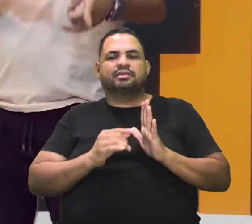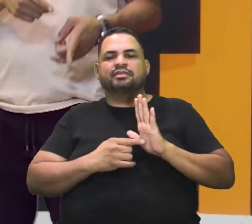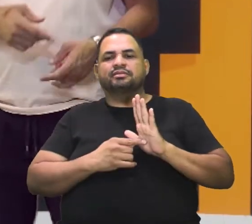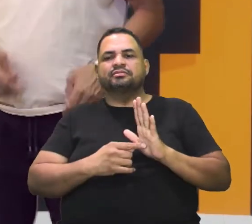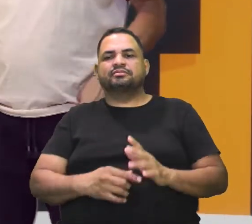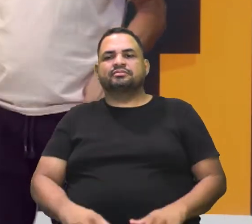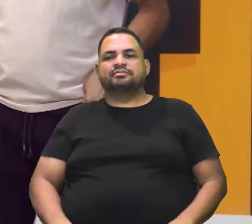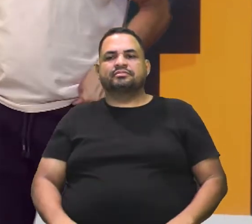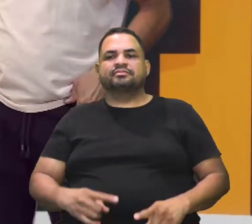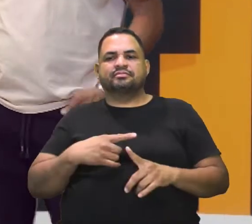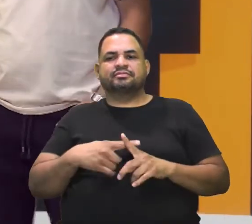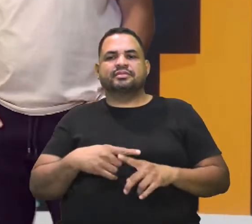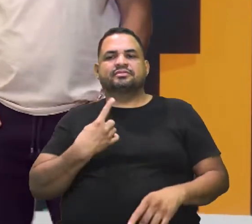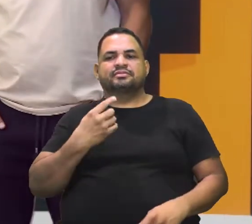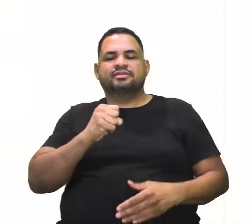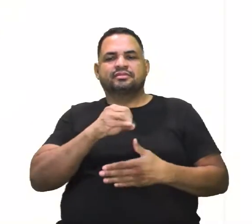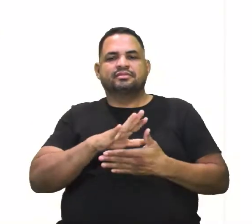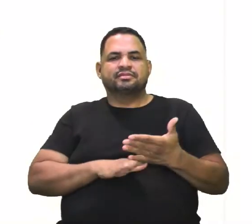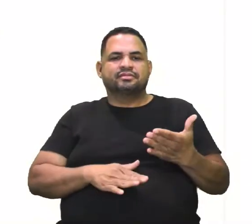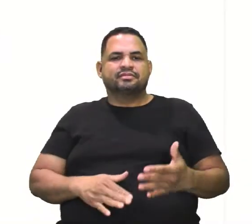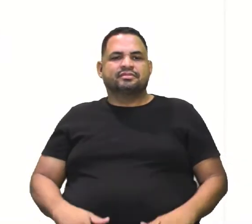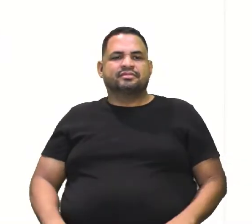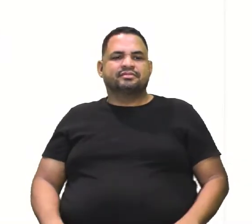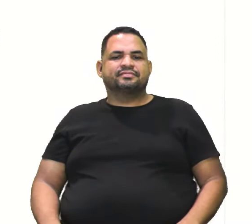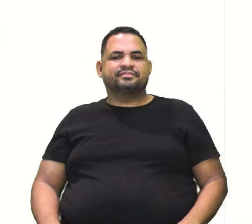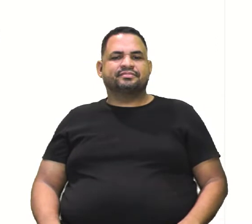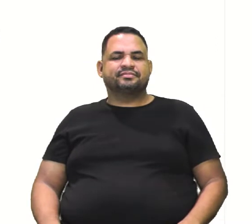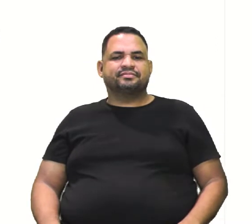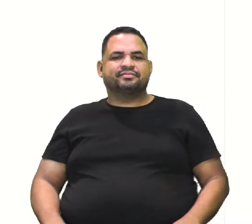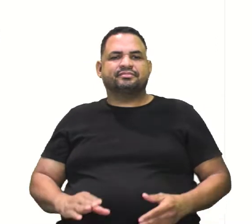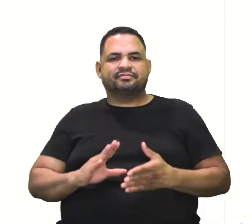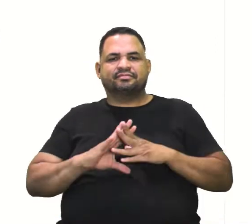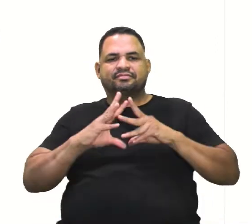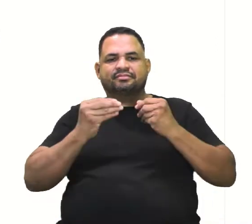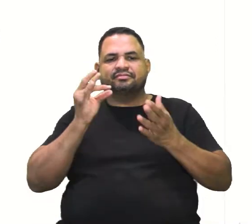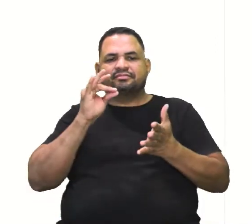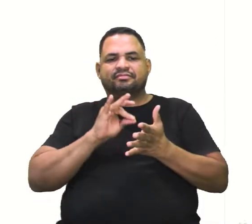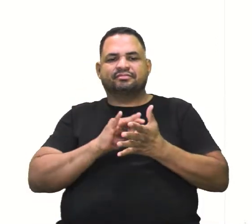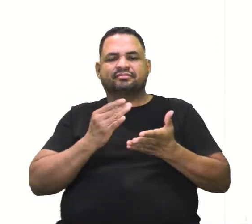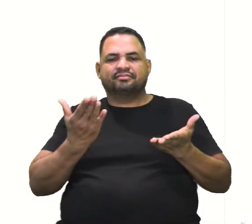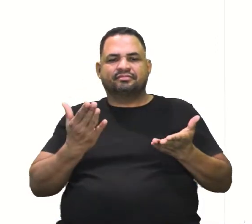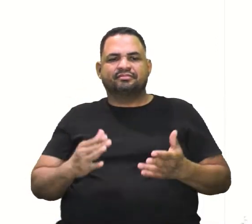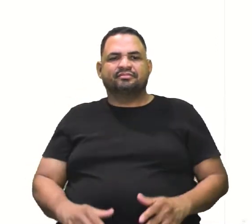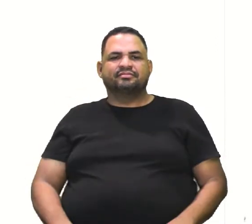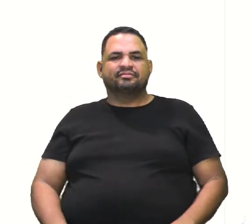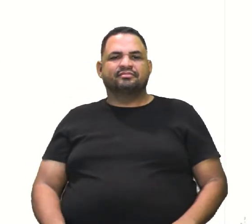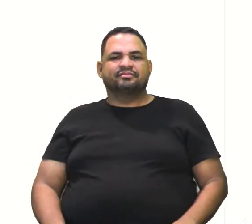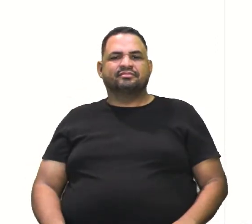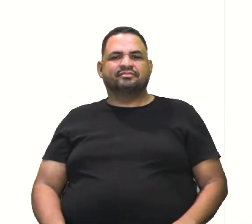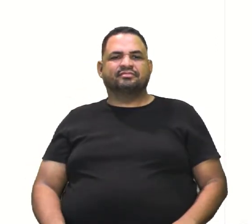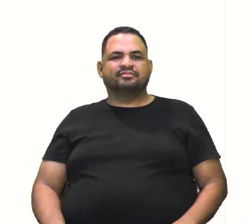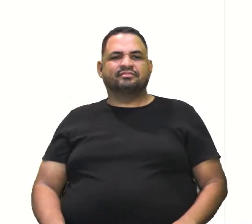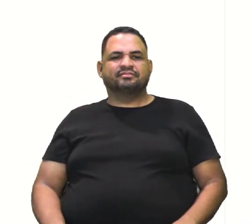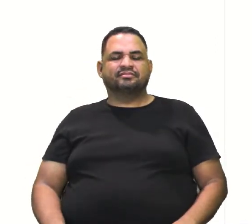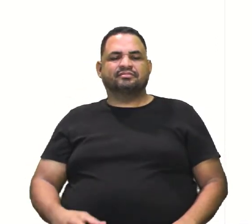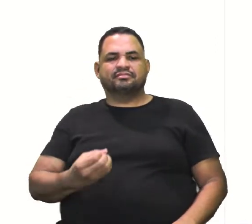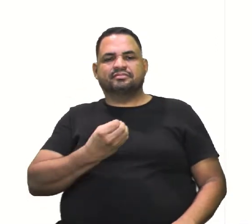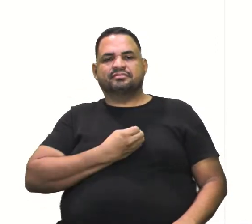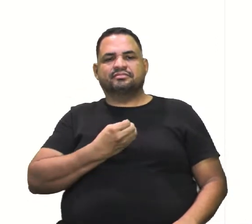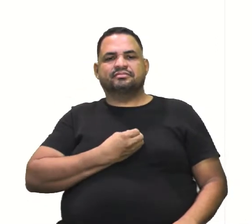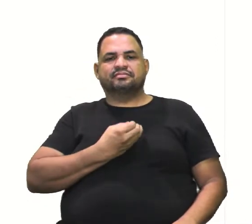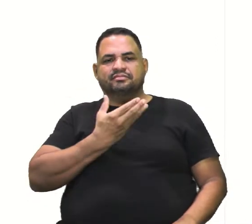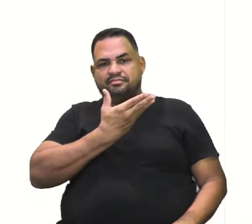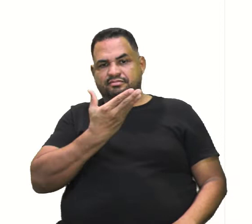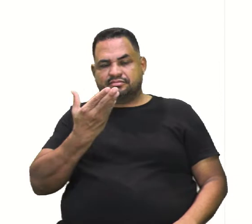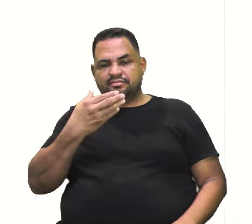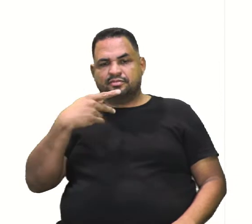rápido, vamos para mais uma. Mais uma? Mais uma. Ah, isso aí. Gente, tudo é real, tá? Do que a gente está falando até então, no momento, tudo é real. O número